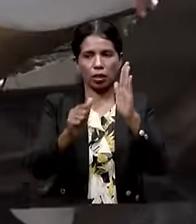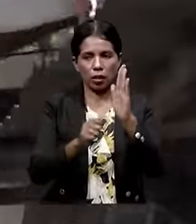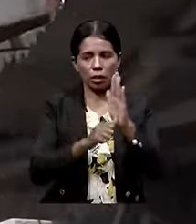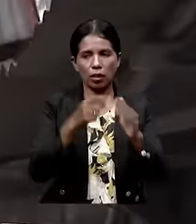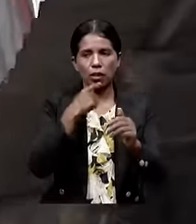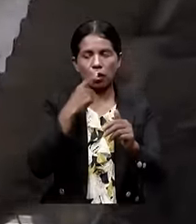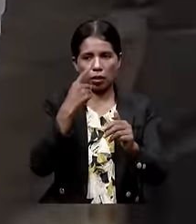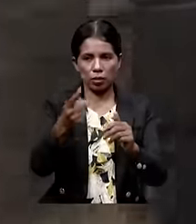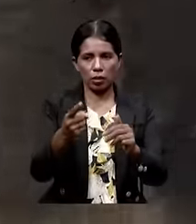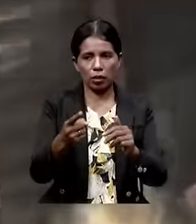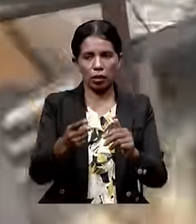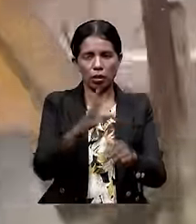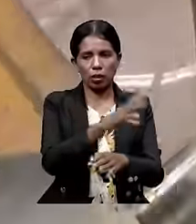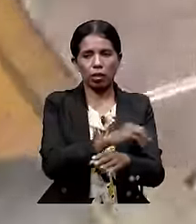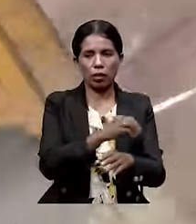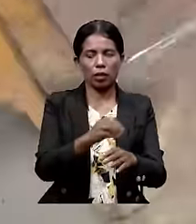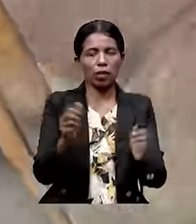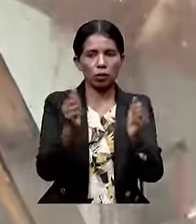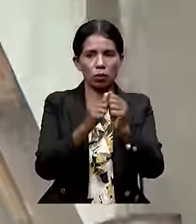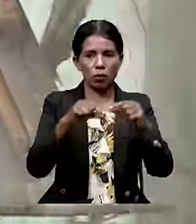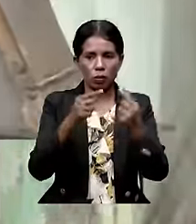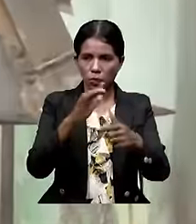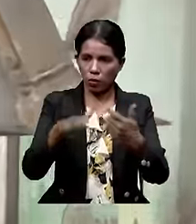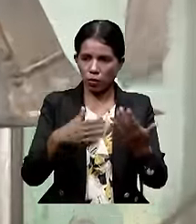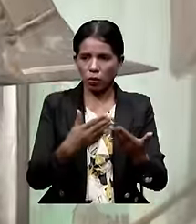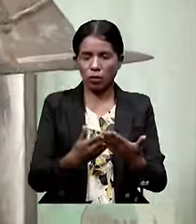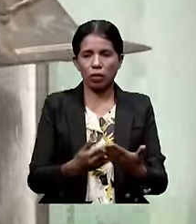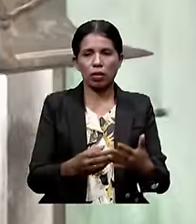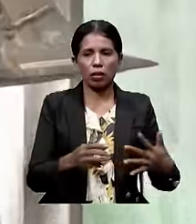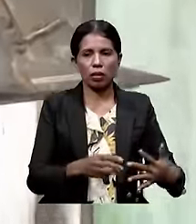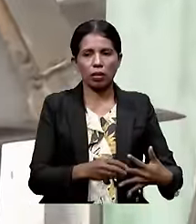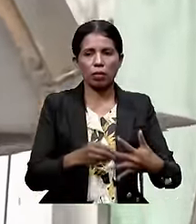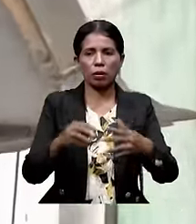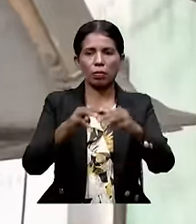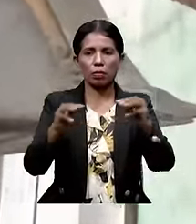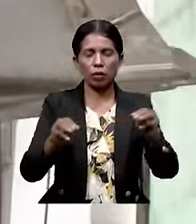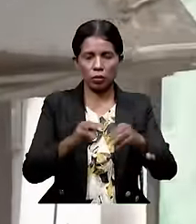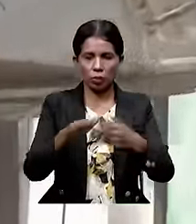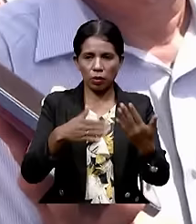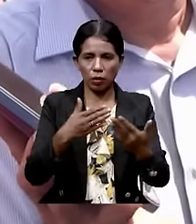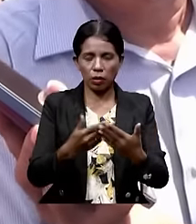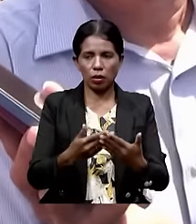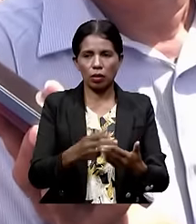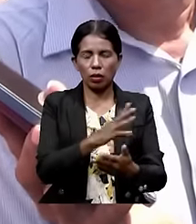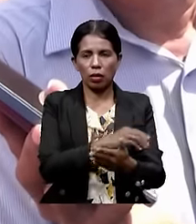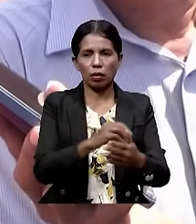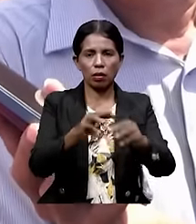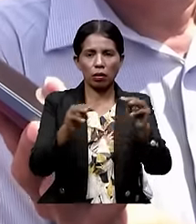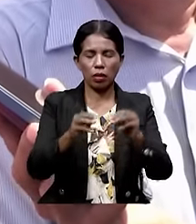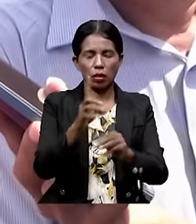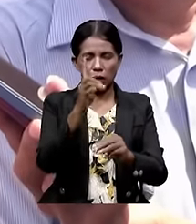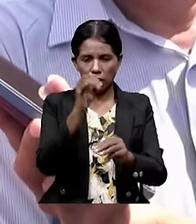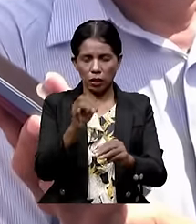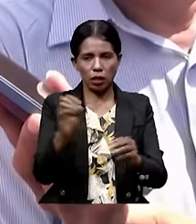tratar de se a tu ou na equipa toma, de leu a cada município. Saiu América Lê, município de Lá, quer que ele